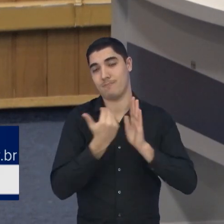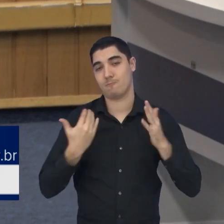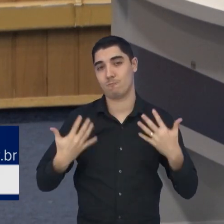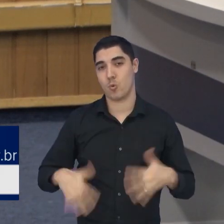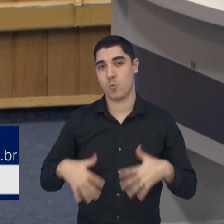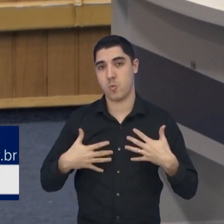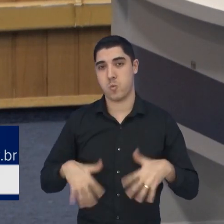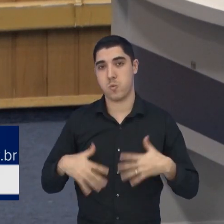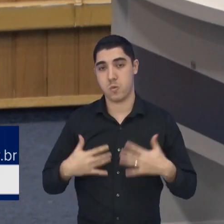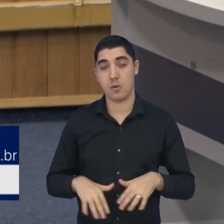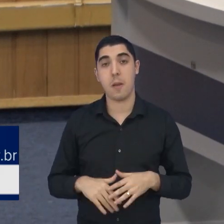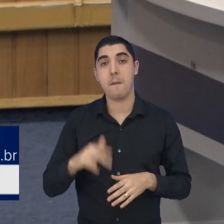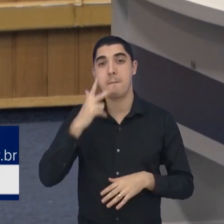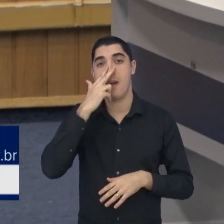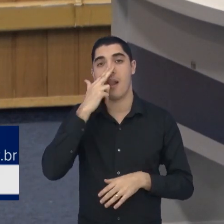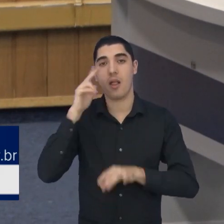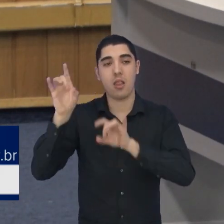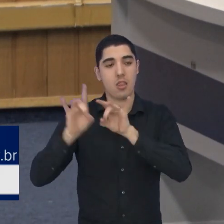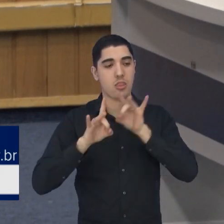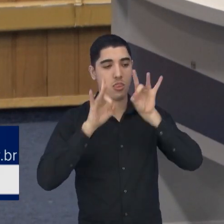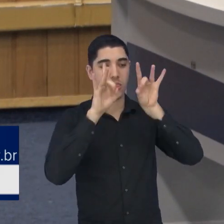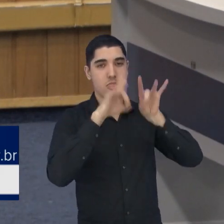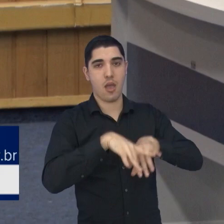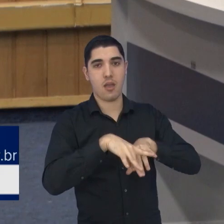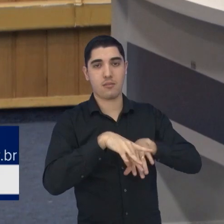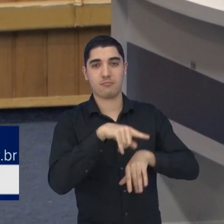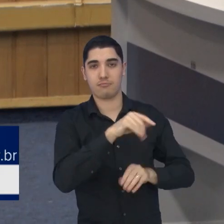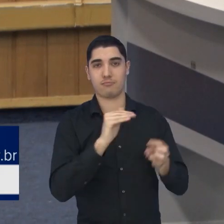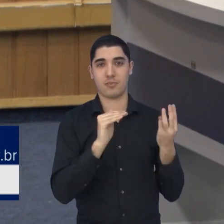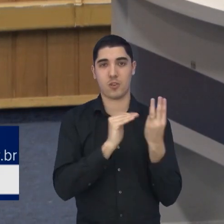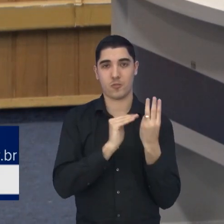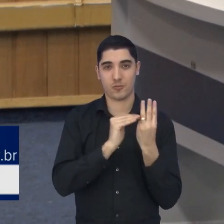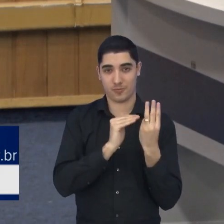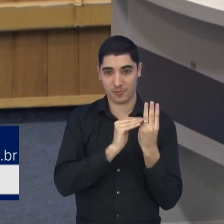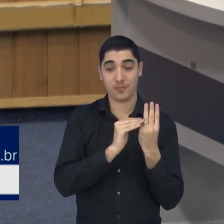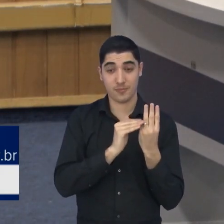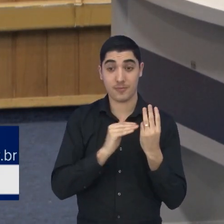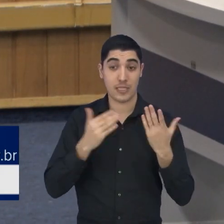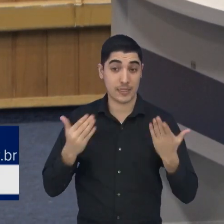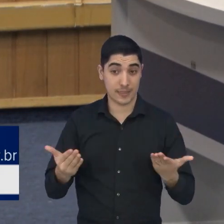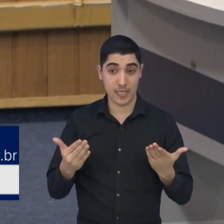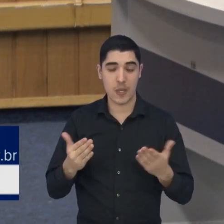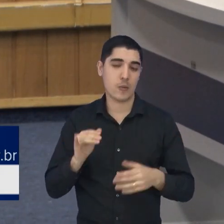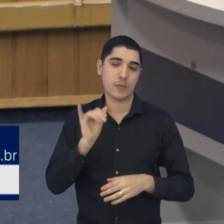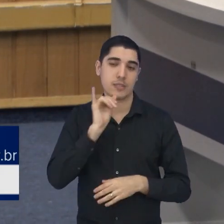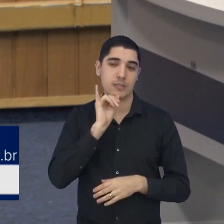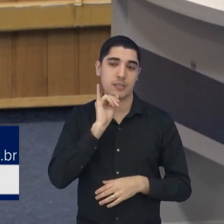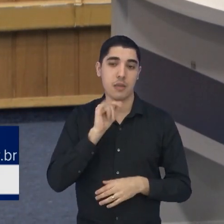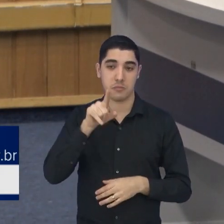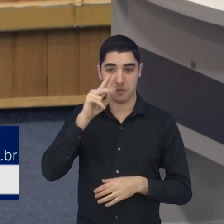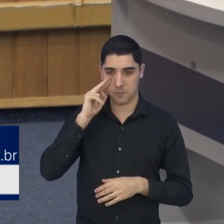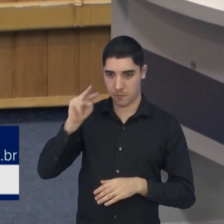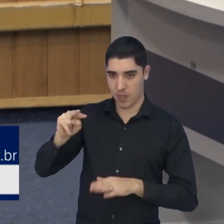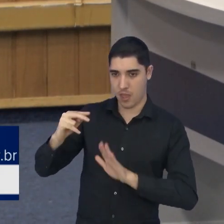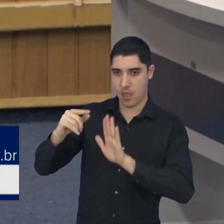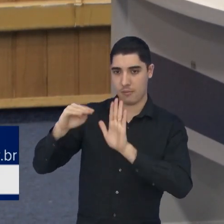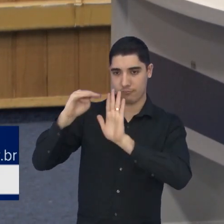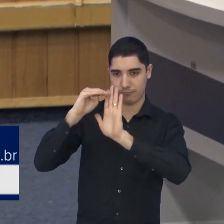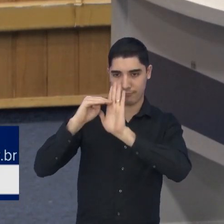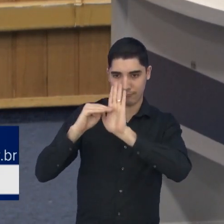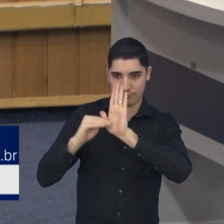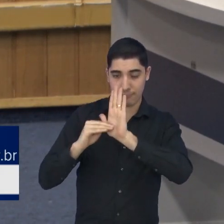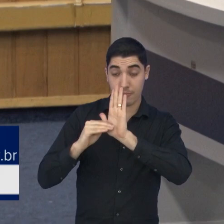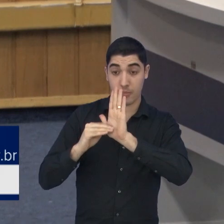Estão abandonados. Se você pegar a listagem